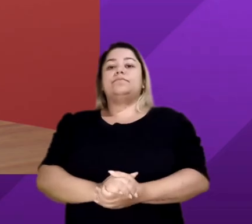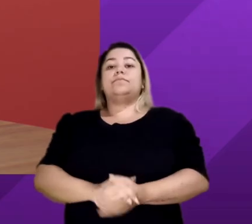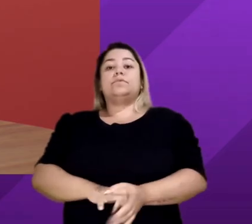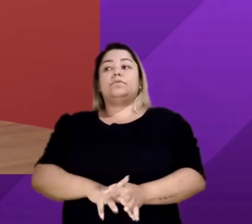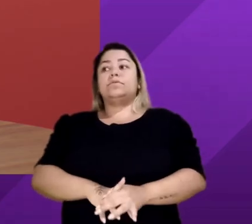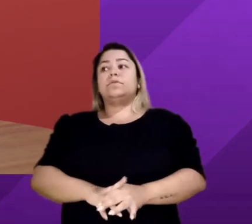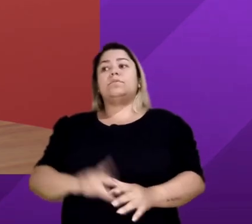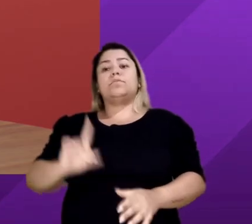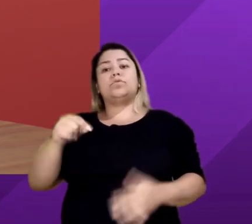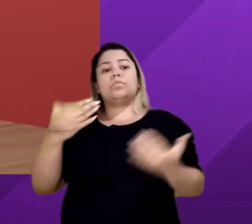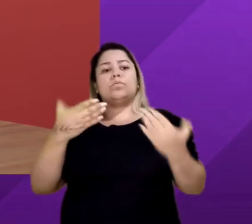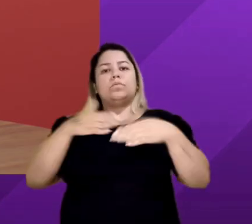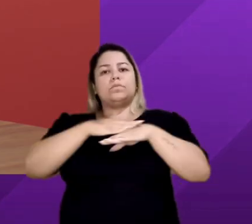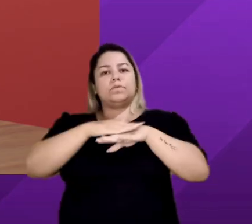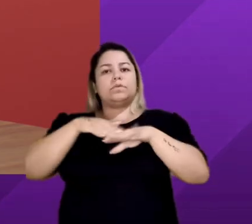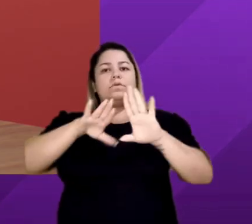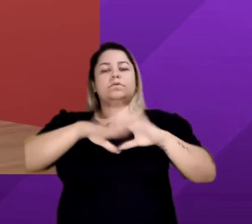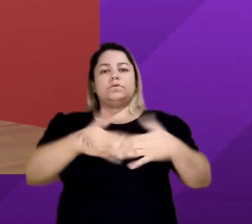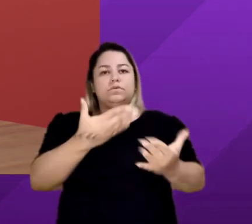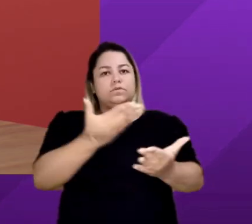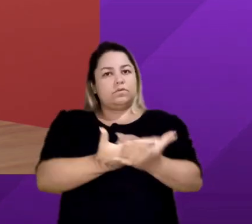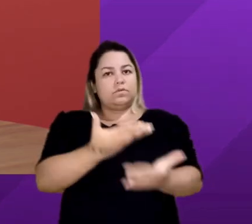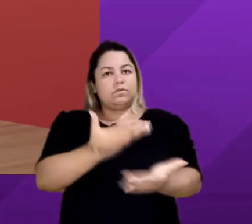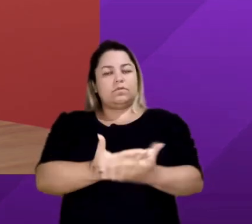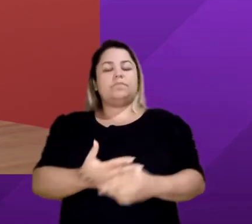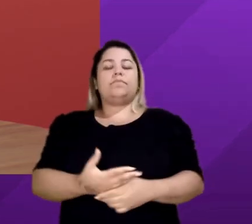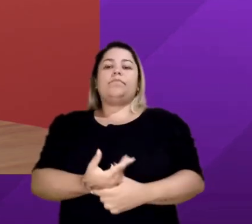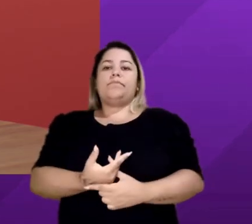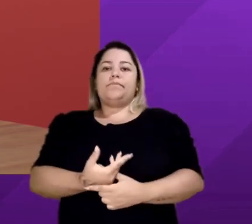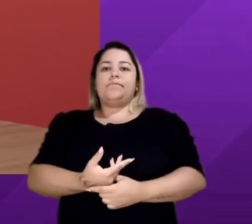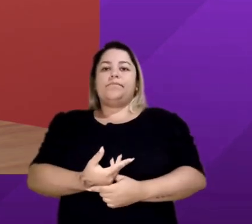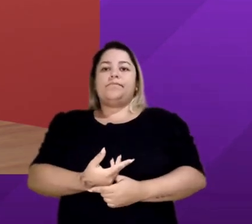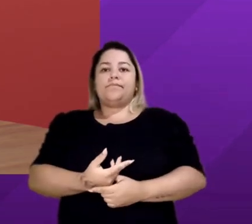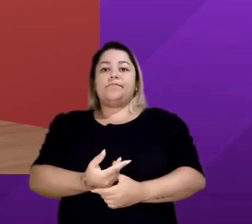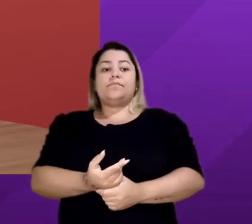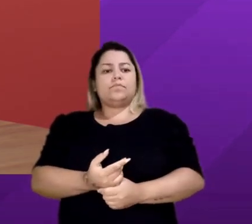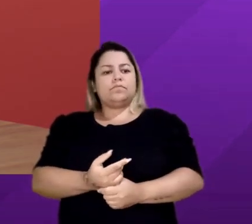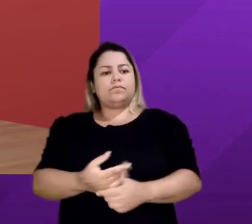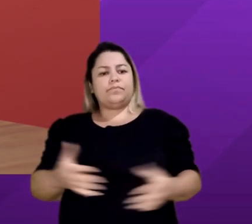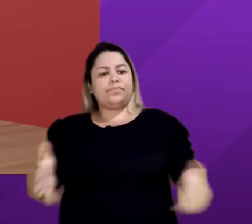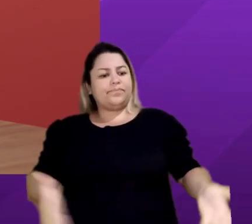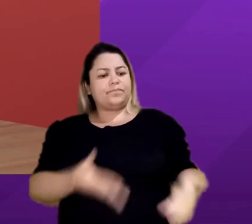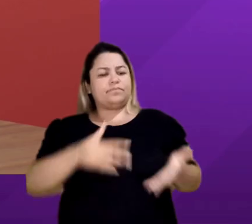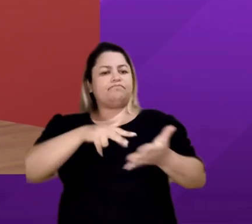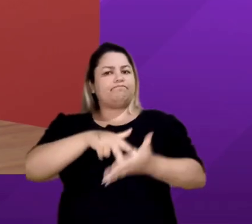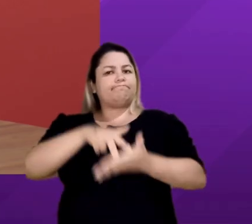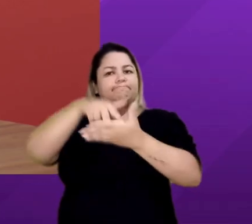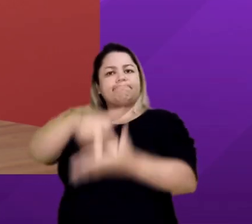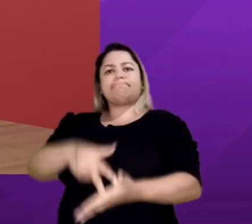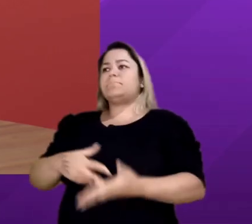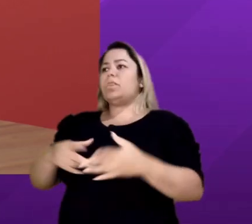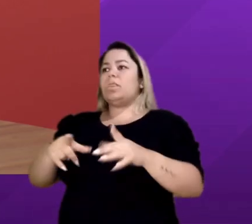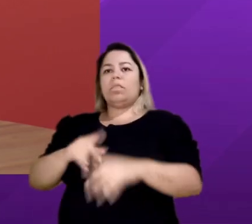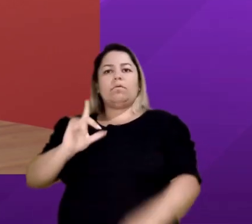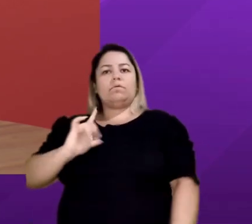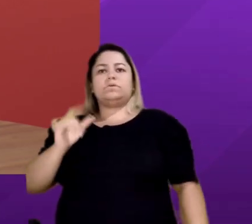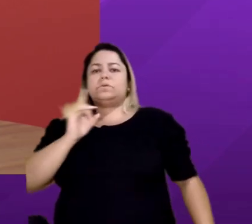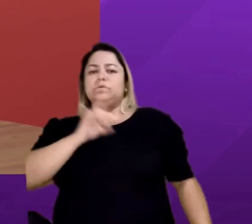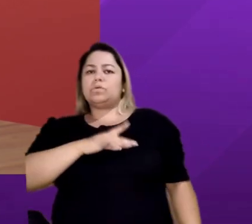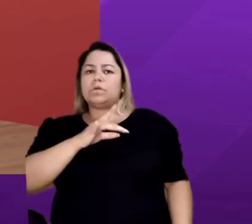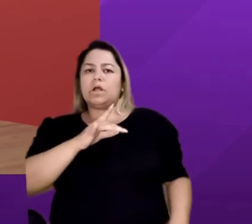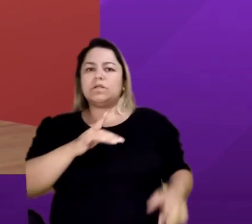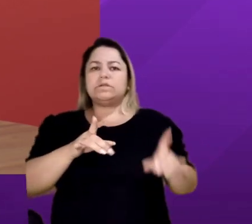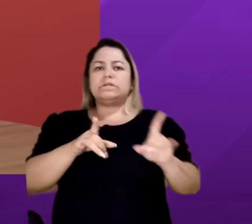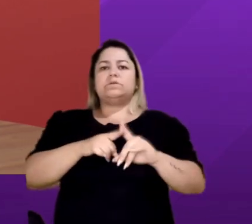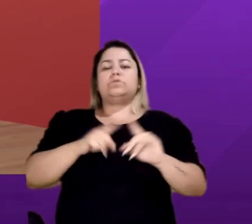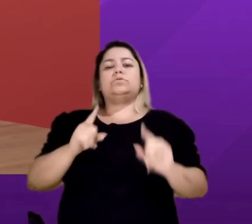conversar na escola, tudo. Então, assim, a altivez dela, como aquilo não foi intimidada com o questionamento da colega, me